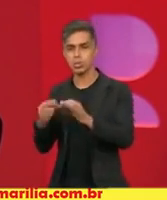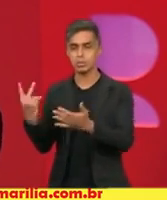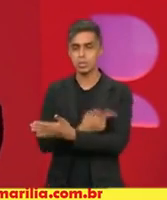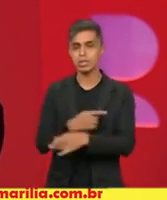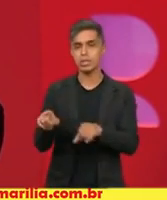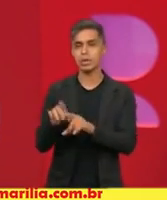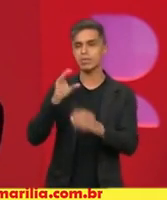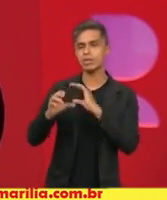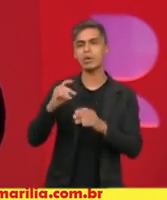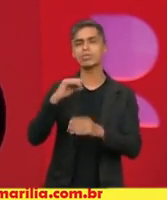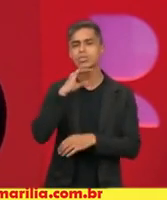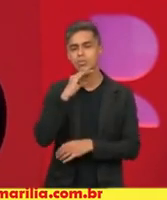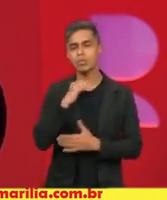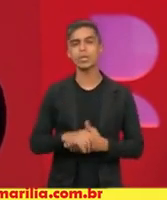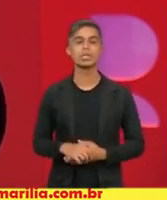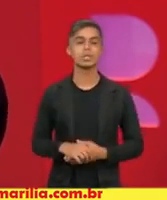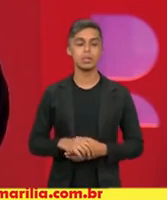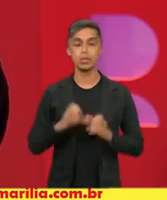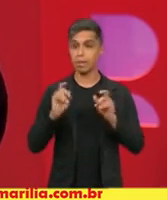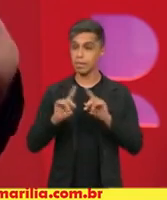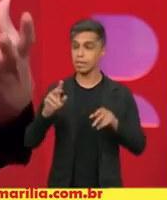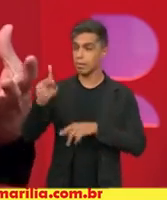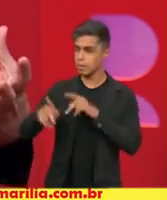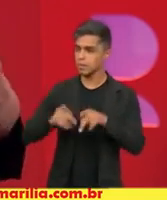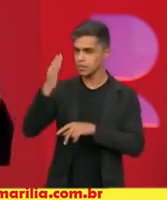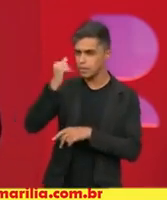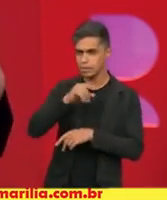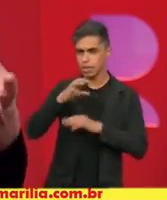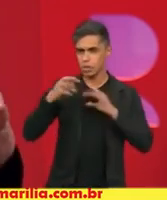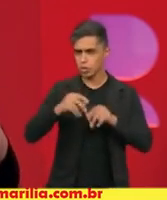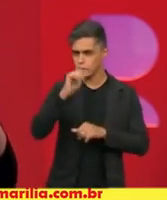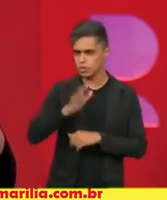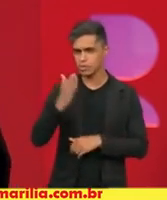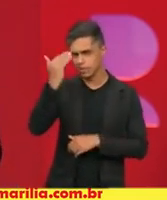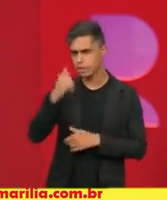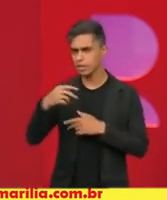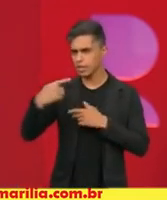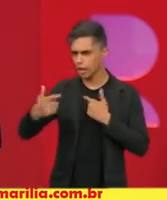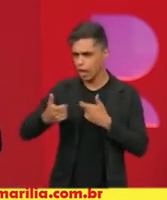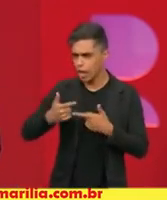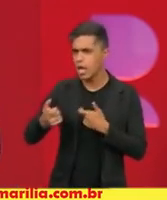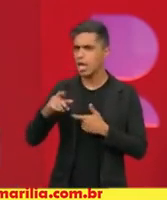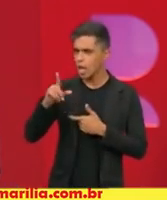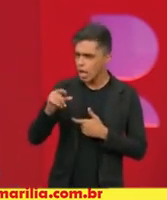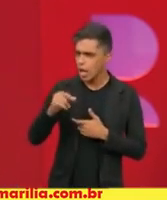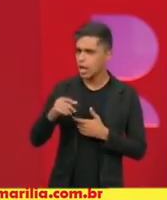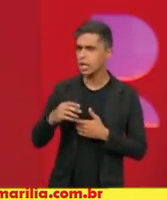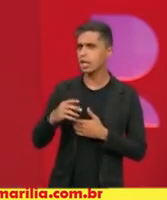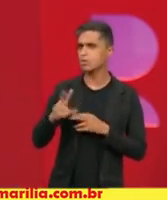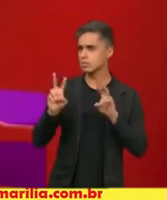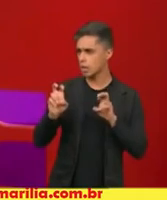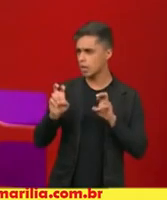também, a população a população sabia da guerra, se inteirava da guerra? Aquilo era um assunto de boteco?